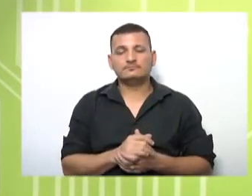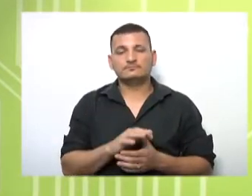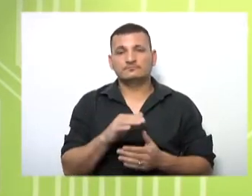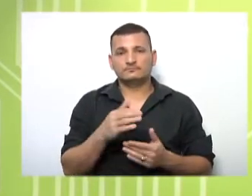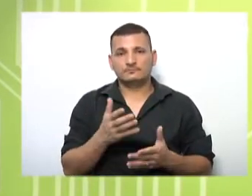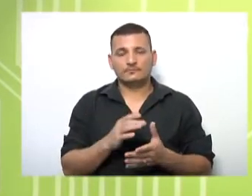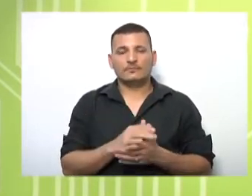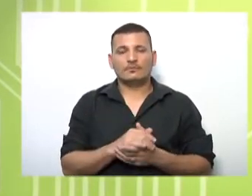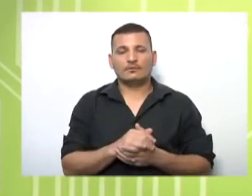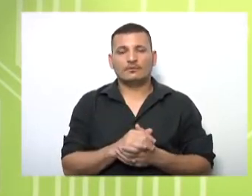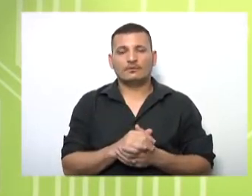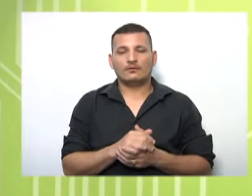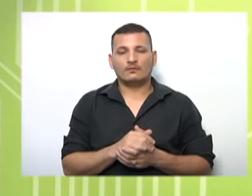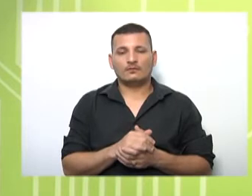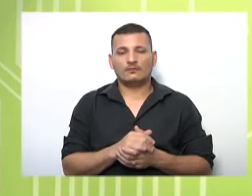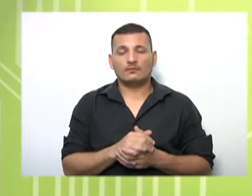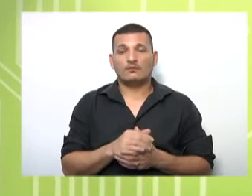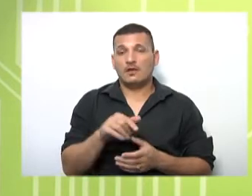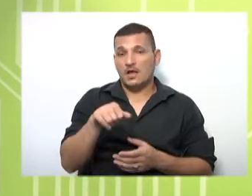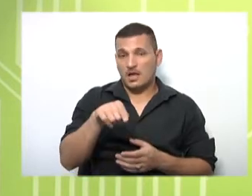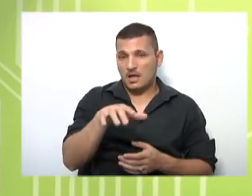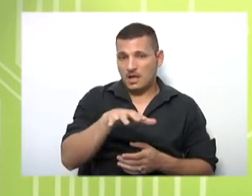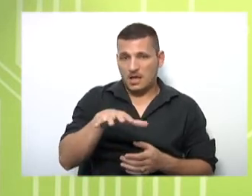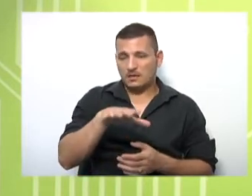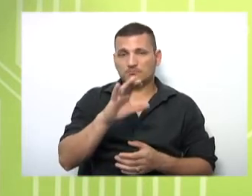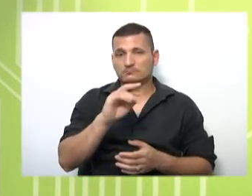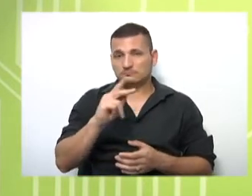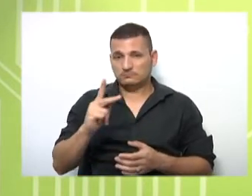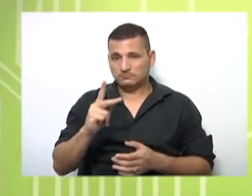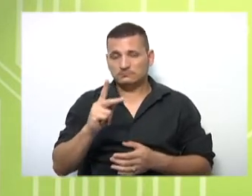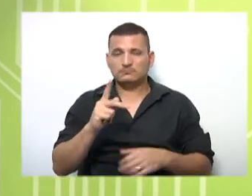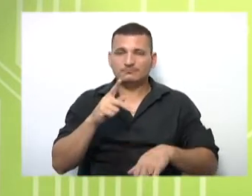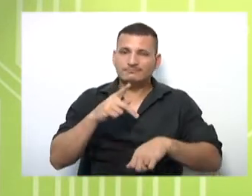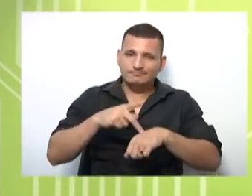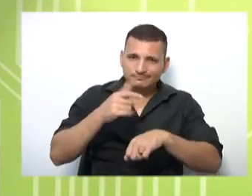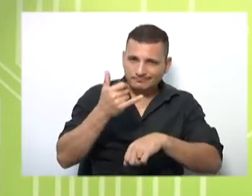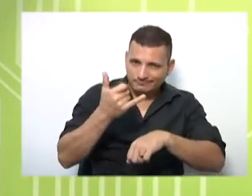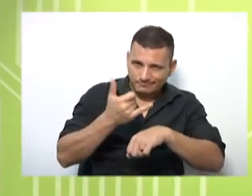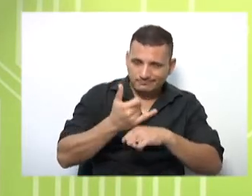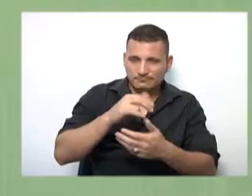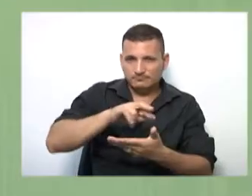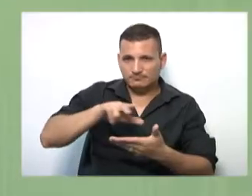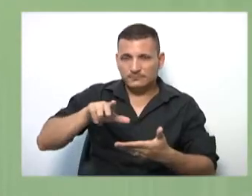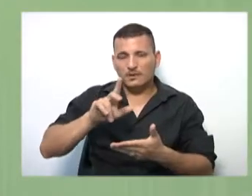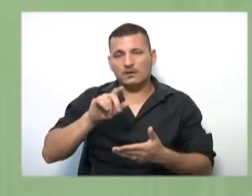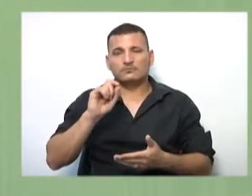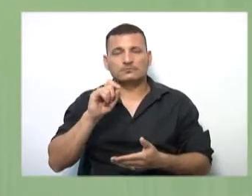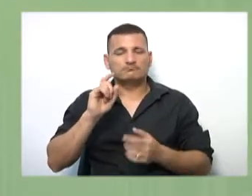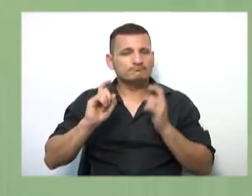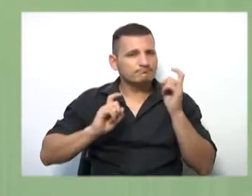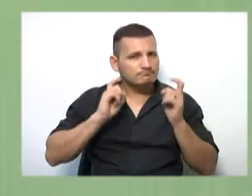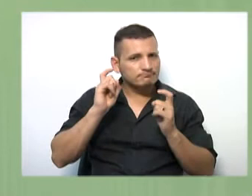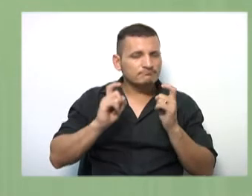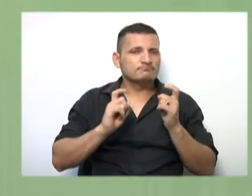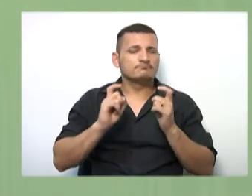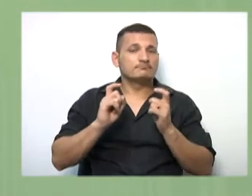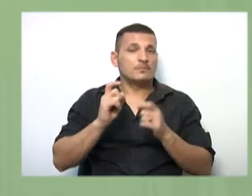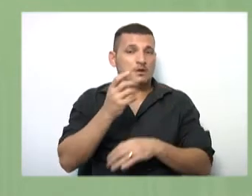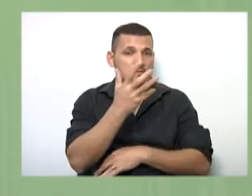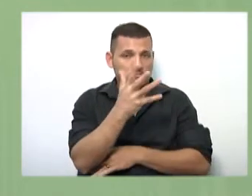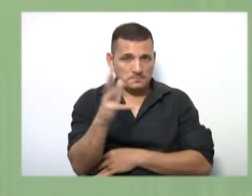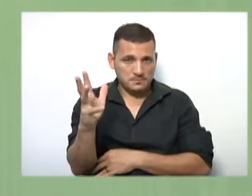uma grande vantagem desse ramo do cooperativo mineral é a preocupação com o meio ambiente e com as pessoas,